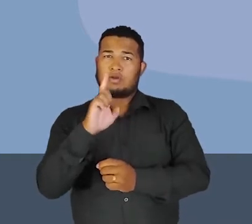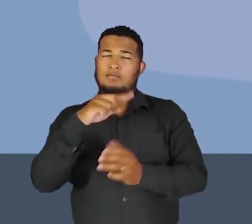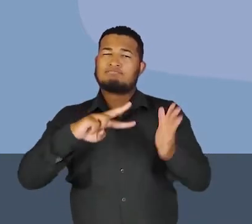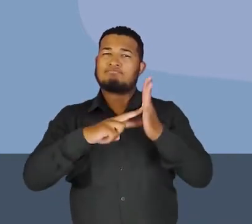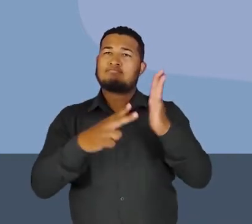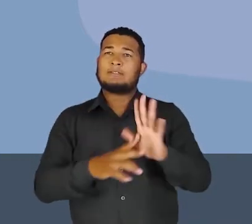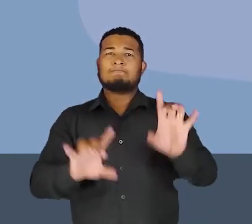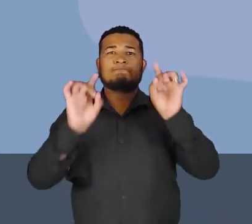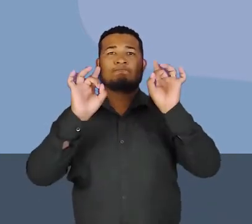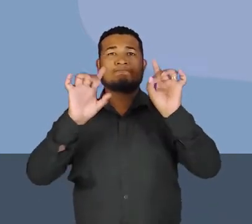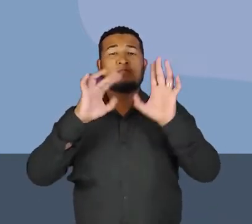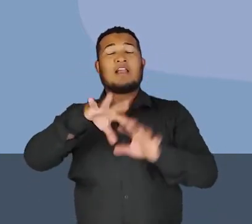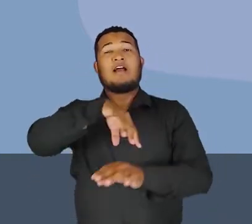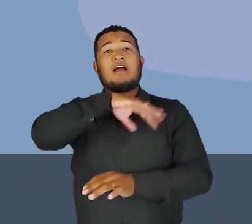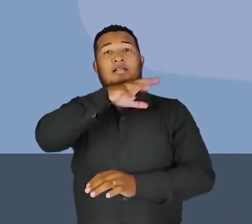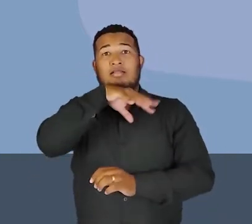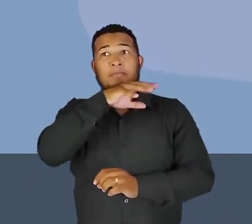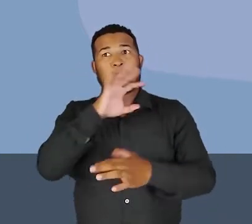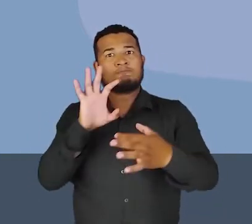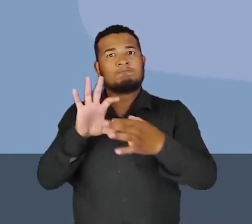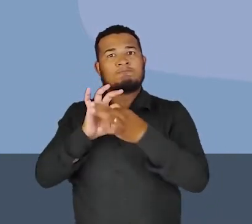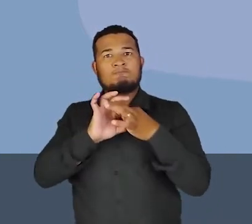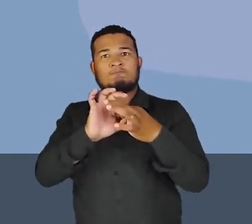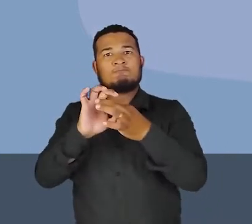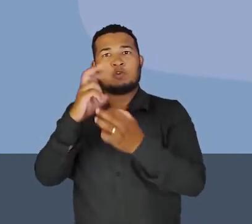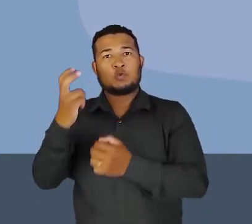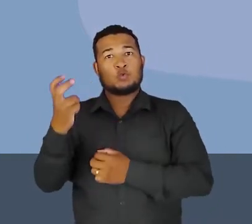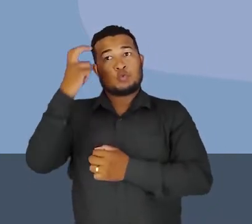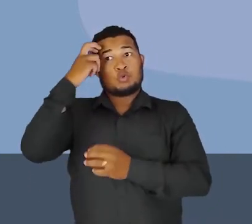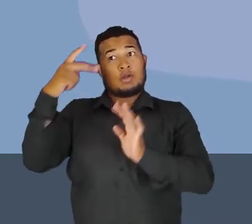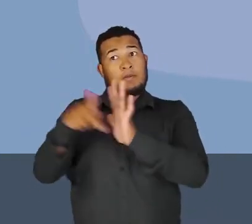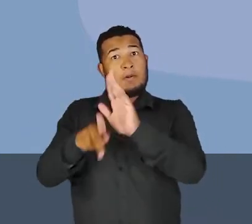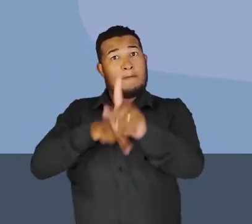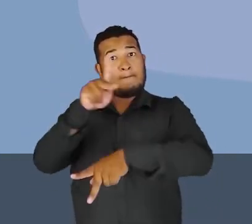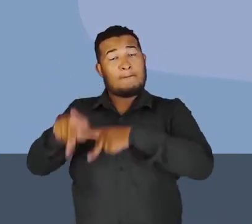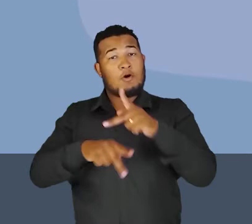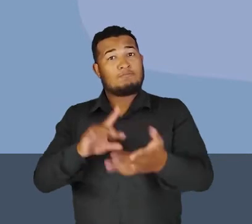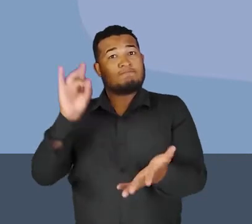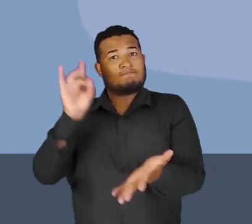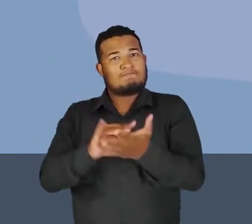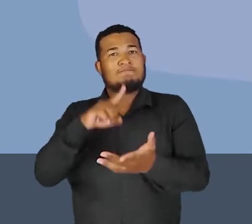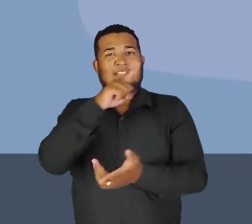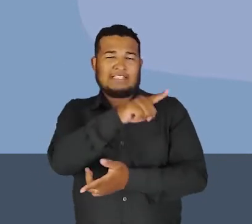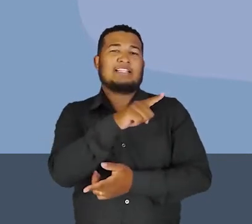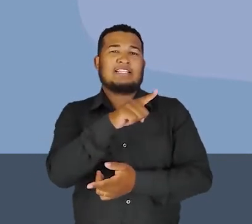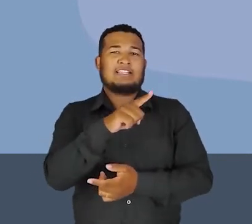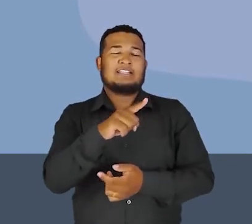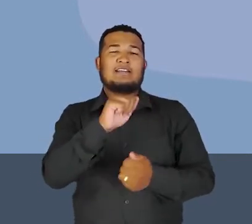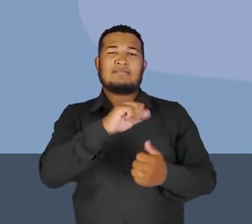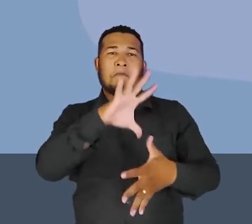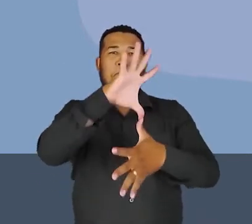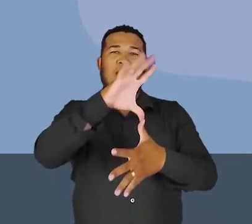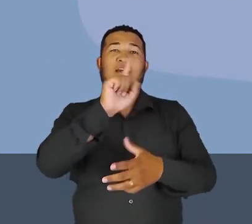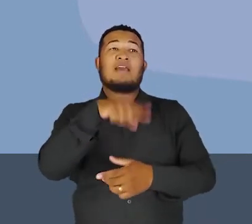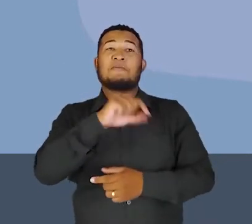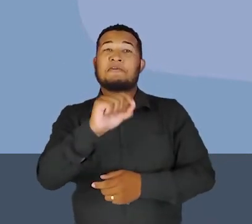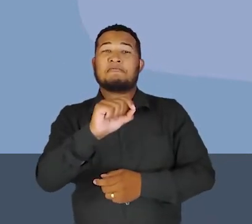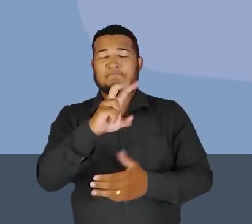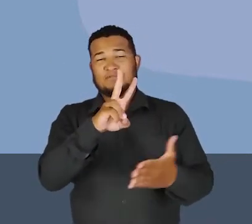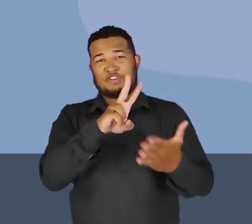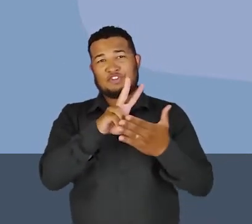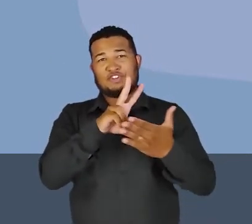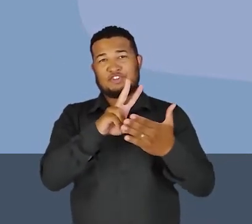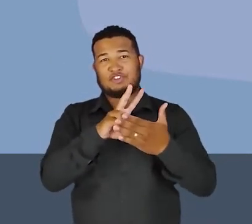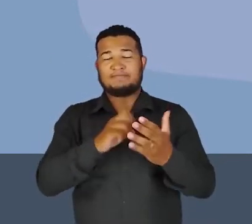é um animal, né, muito ligado à cultura dos povos nativos da América, antes da chegada dos europeus, né? Então,